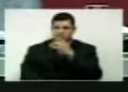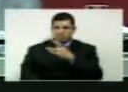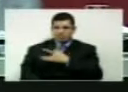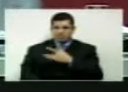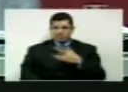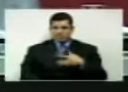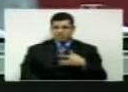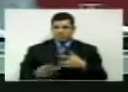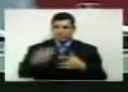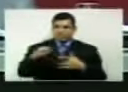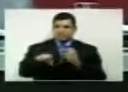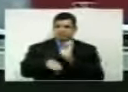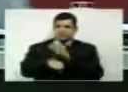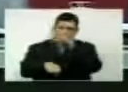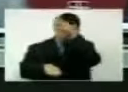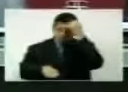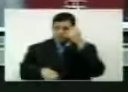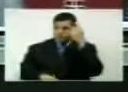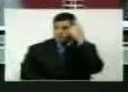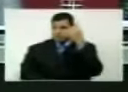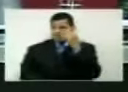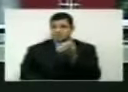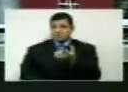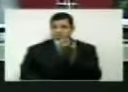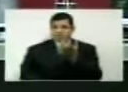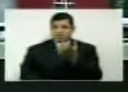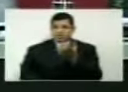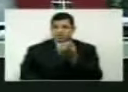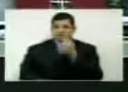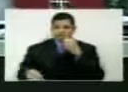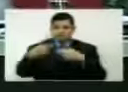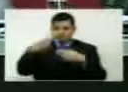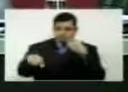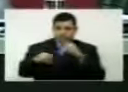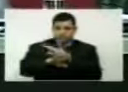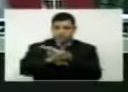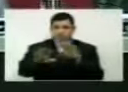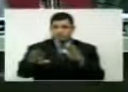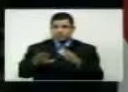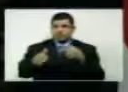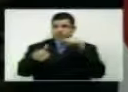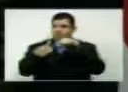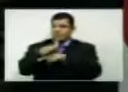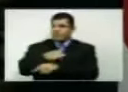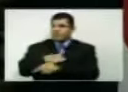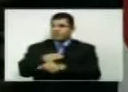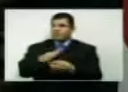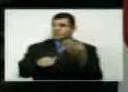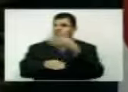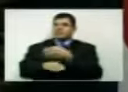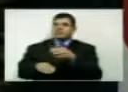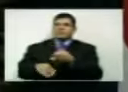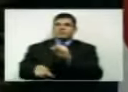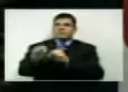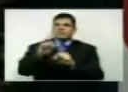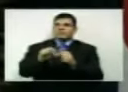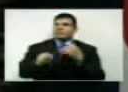saúde pública no estado do Amazonas, porque penso que o debate acabou por aprofundar e trazer alguns